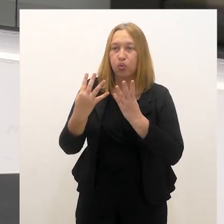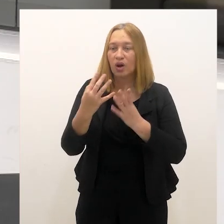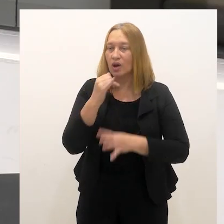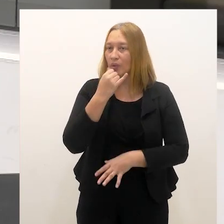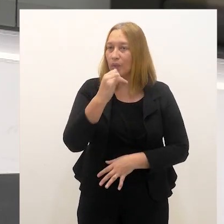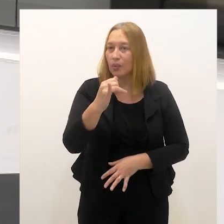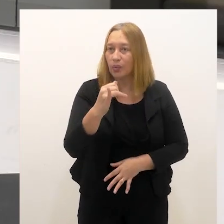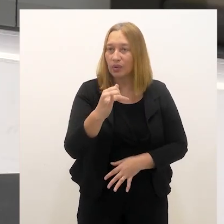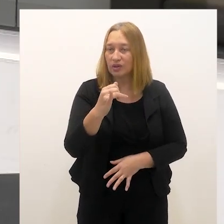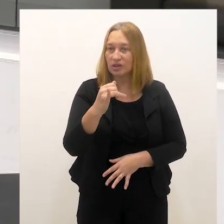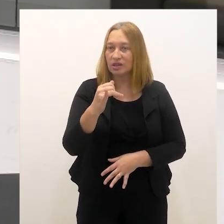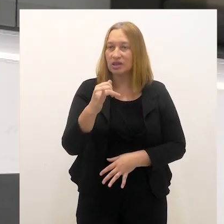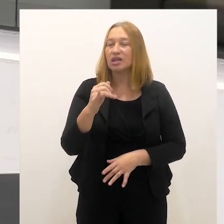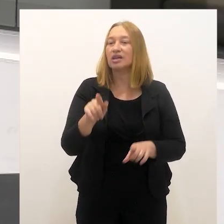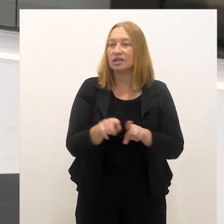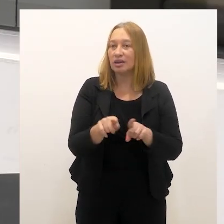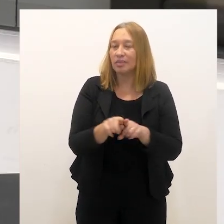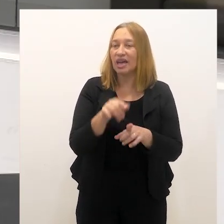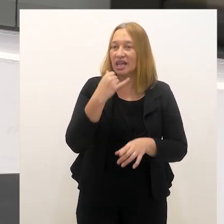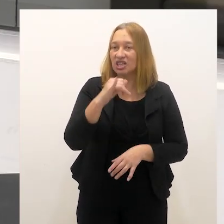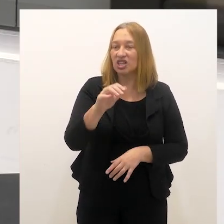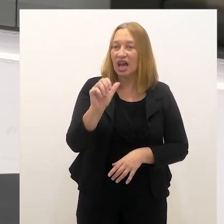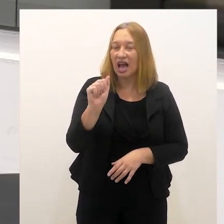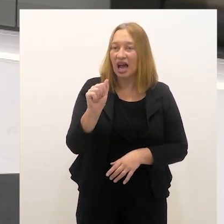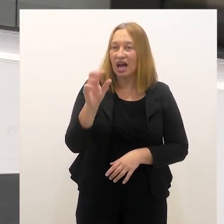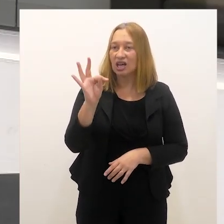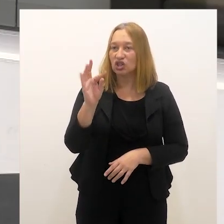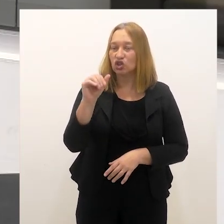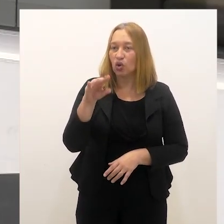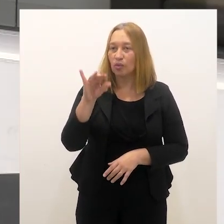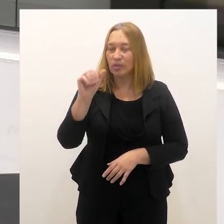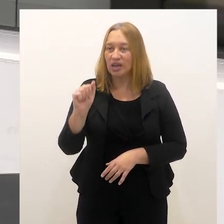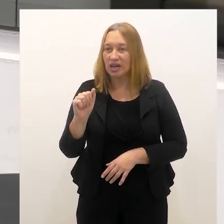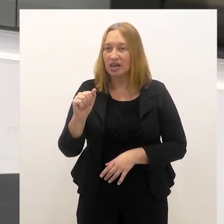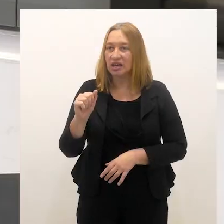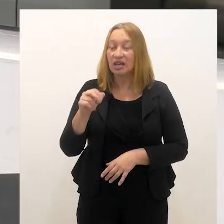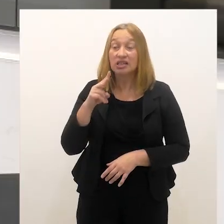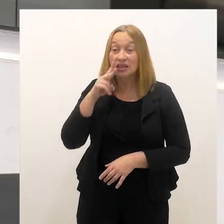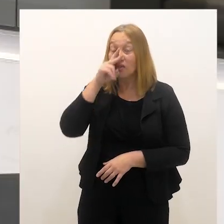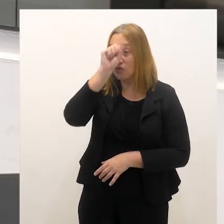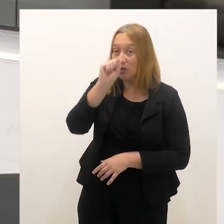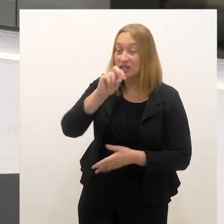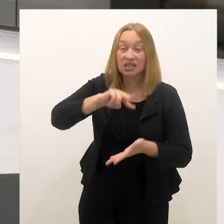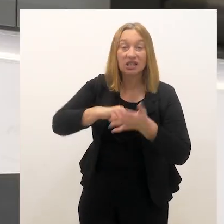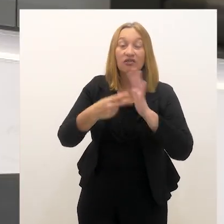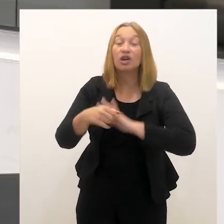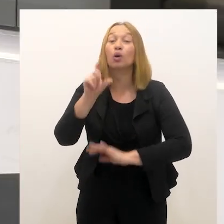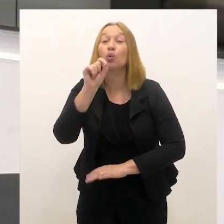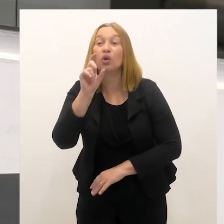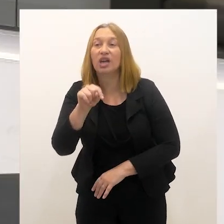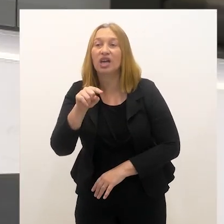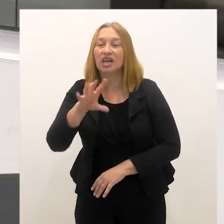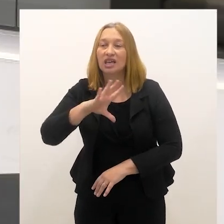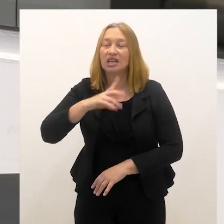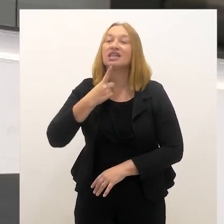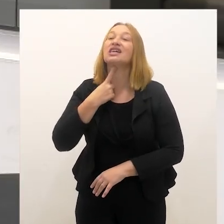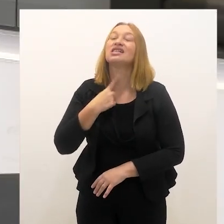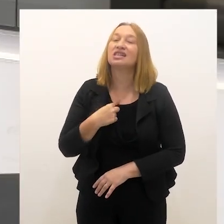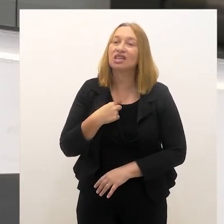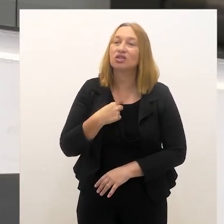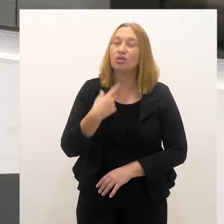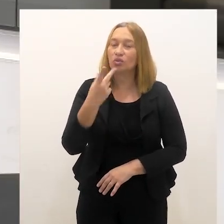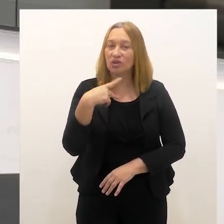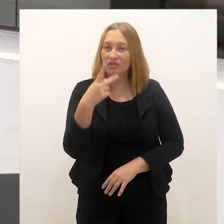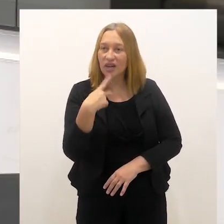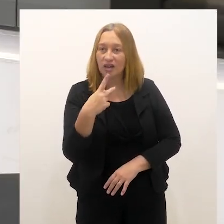eletricidade e que a energia atômica. O nome dessa força é vontade. Então, assim como